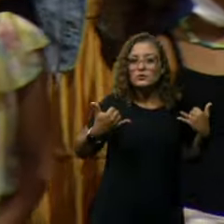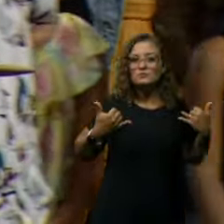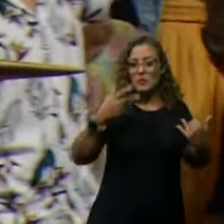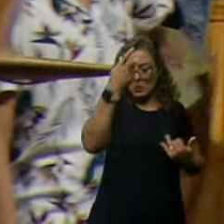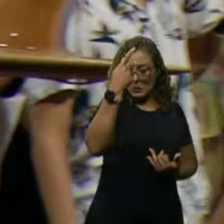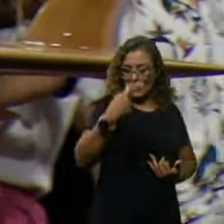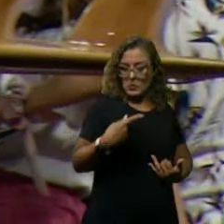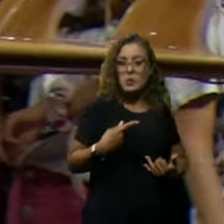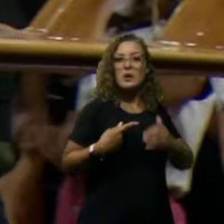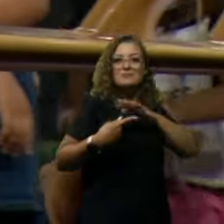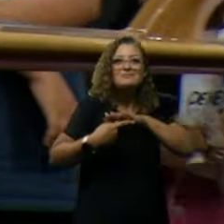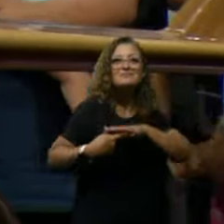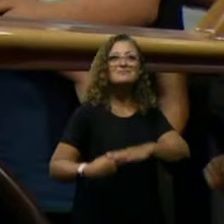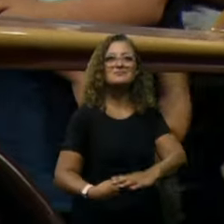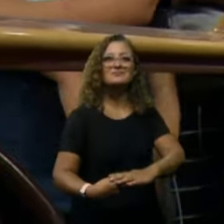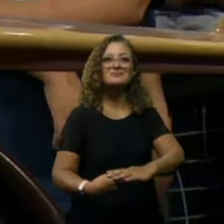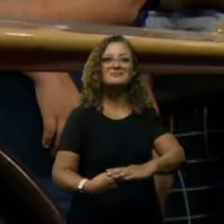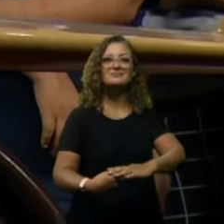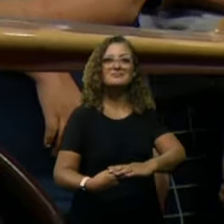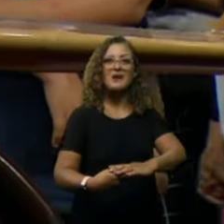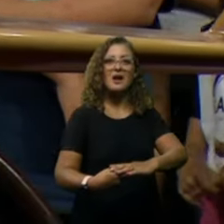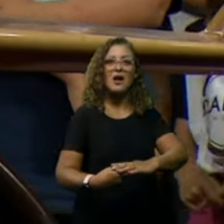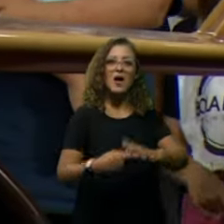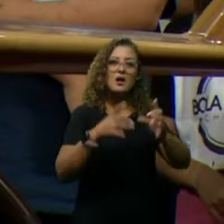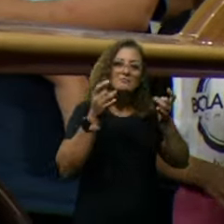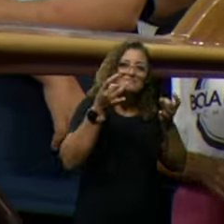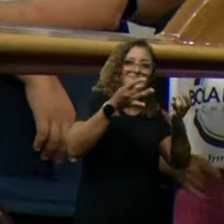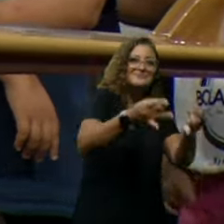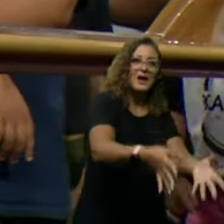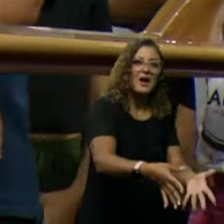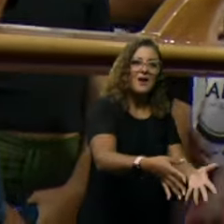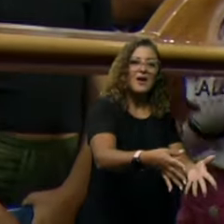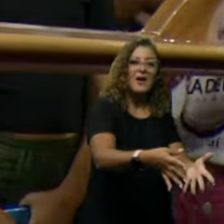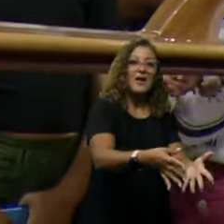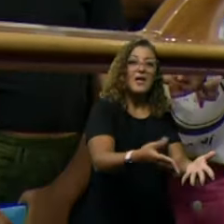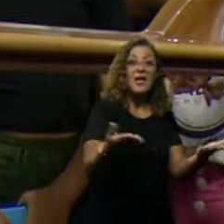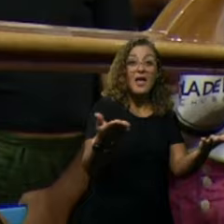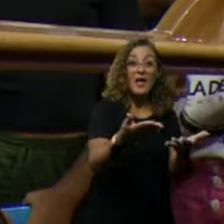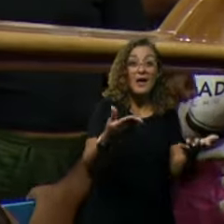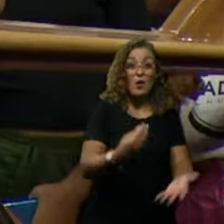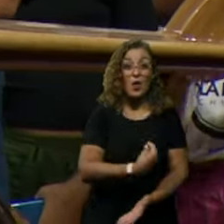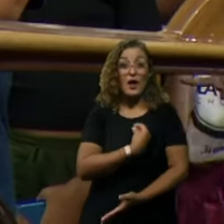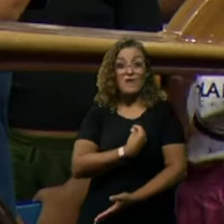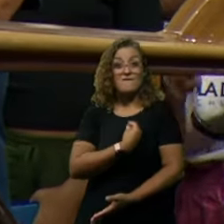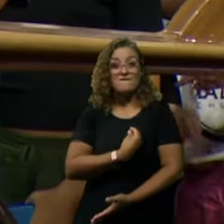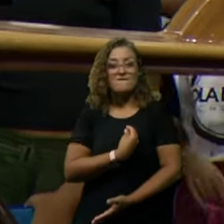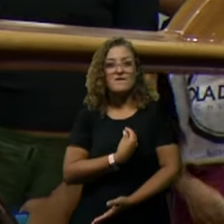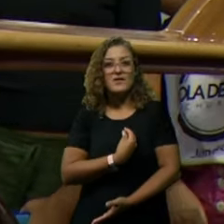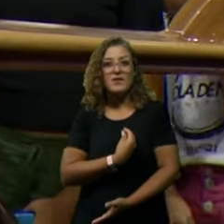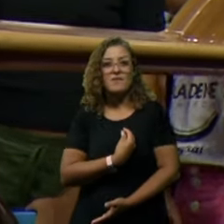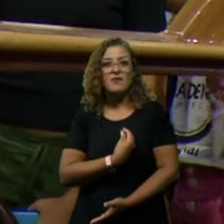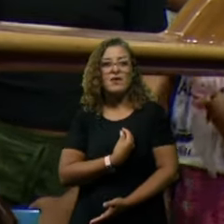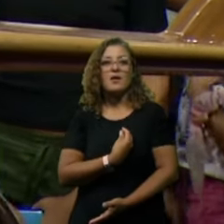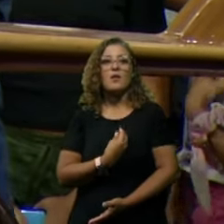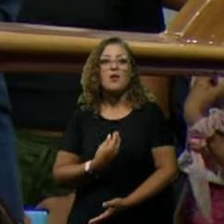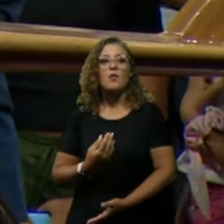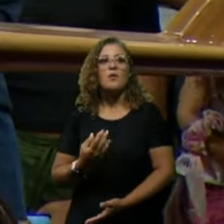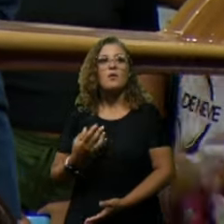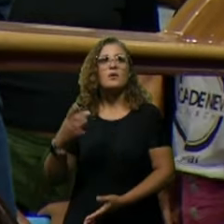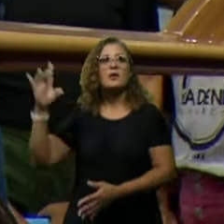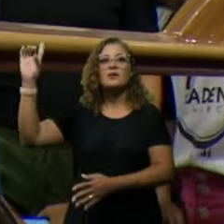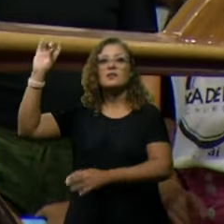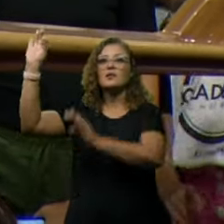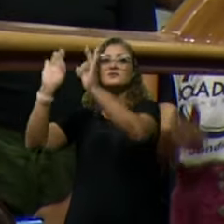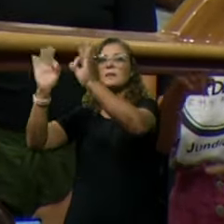hei de viver no que é seu e vem para o que é meu agora ouça porque Deus o que o Senhor tem para me dar é melhor não